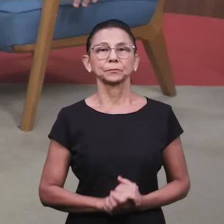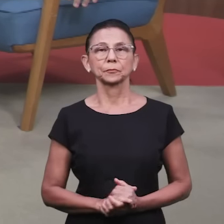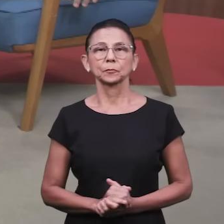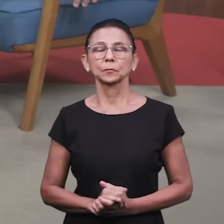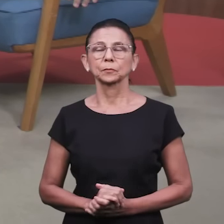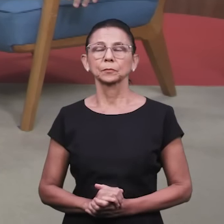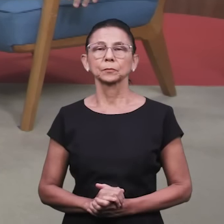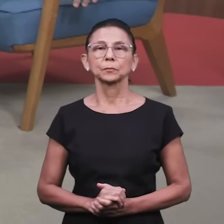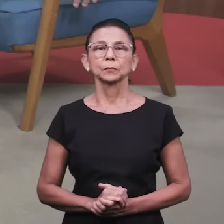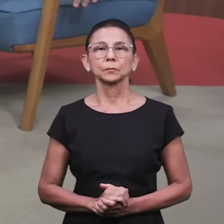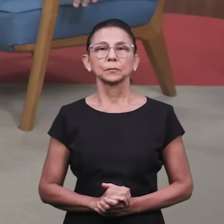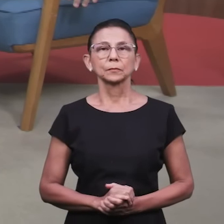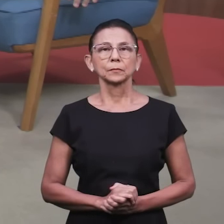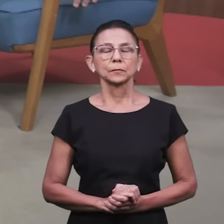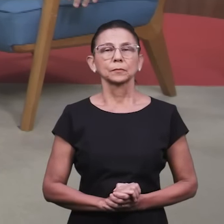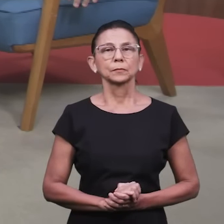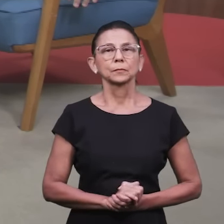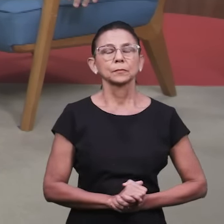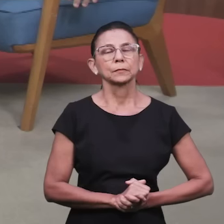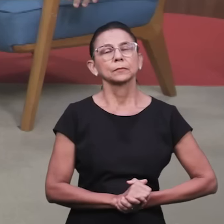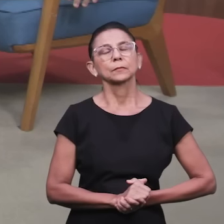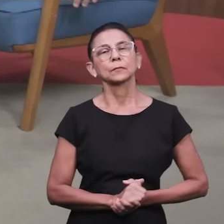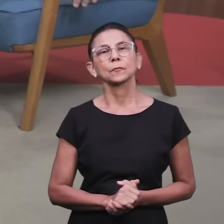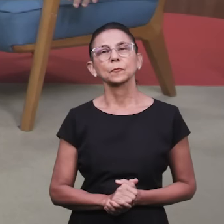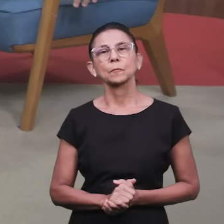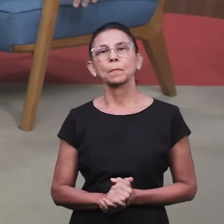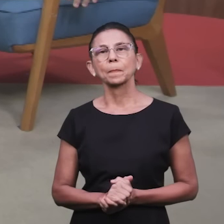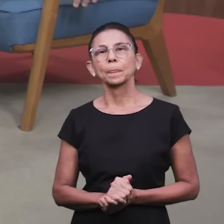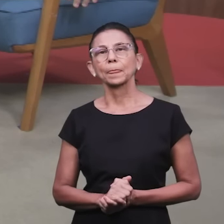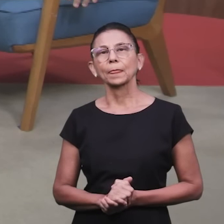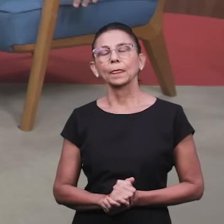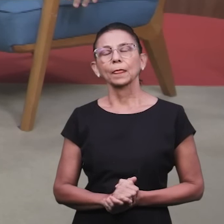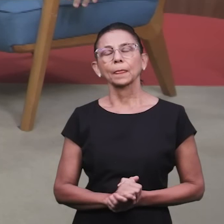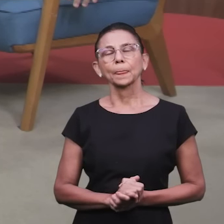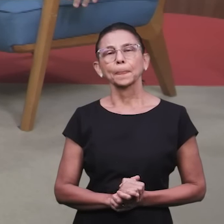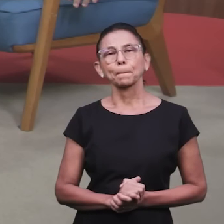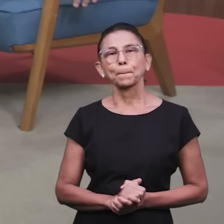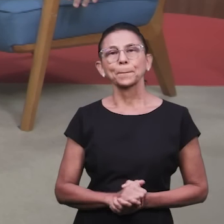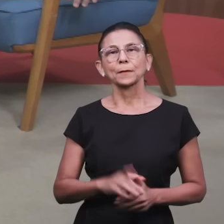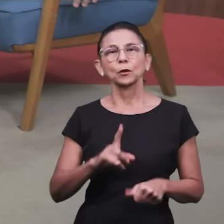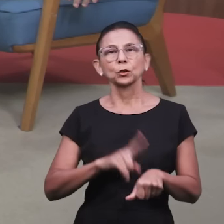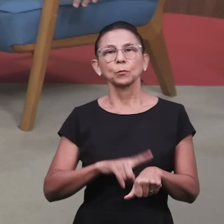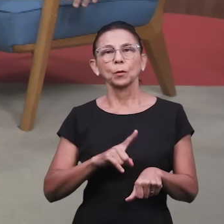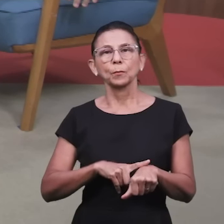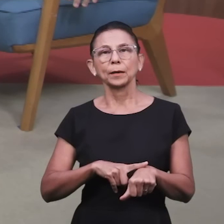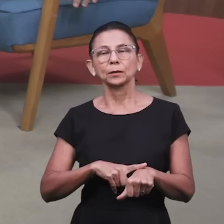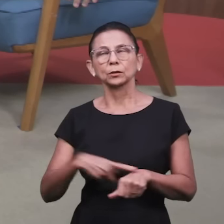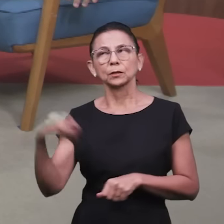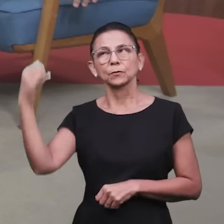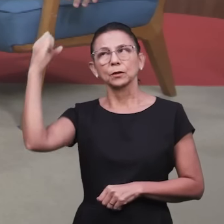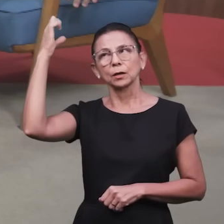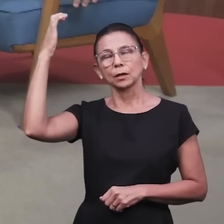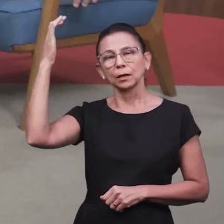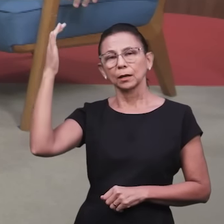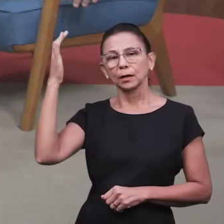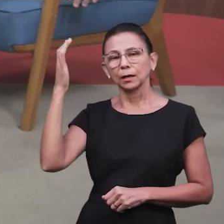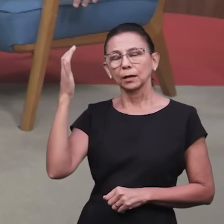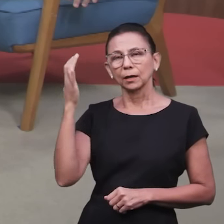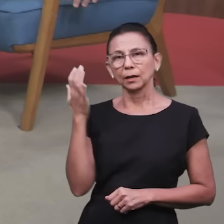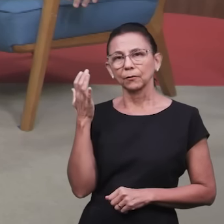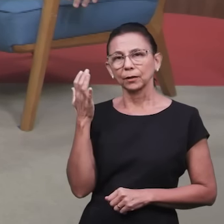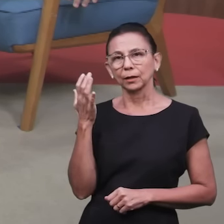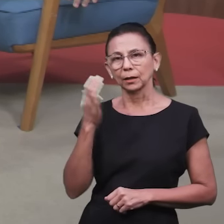for revelado o iníquo, aí diz aqui, a quem o Senhor desfará,